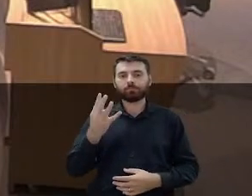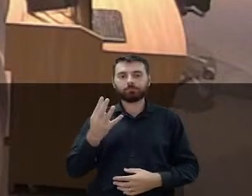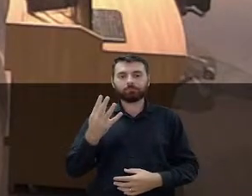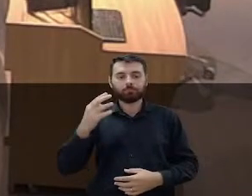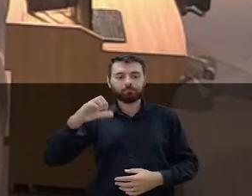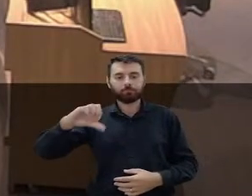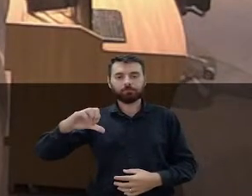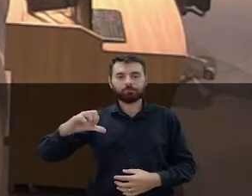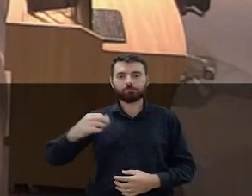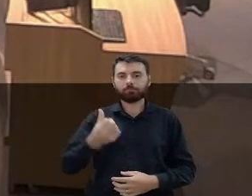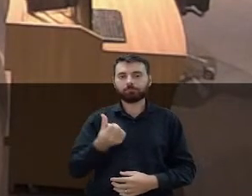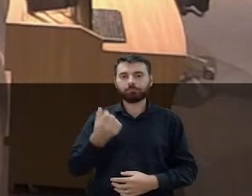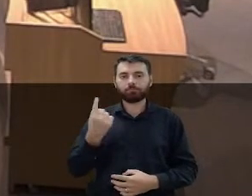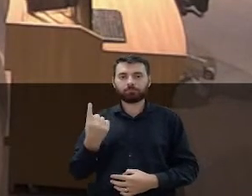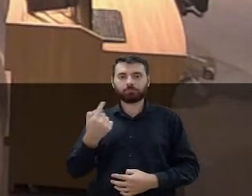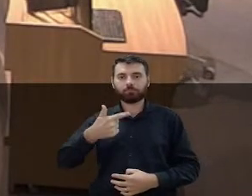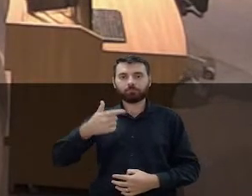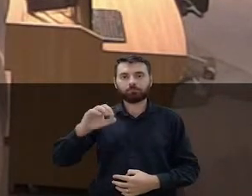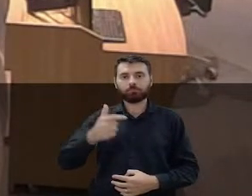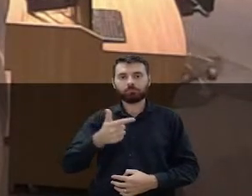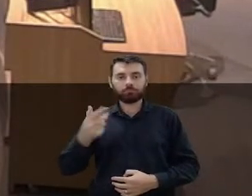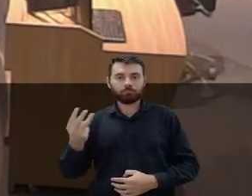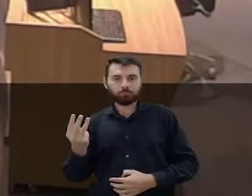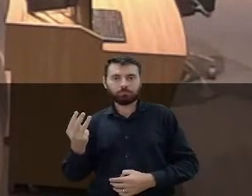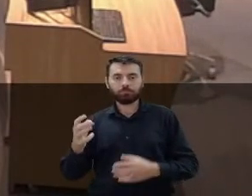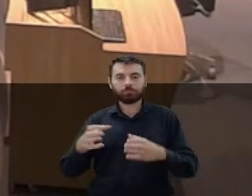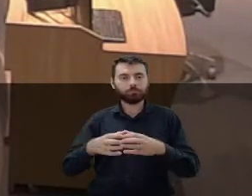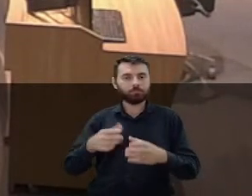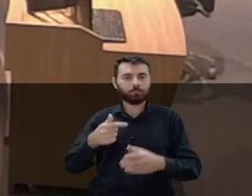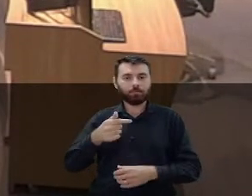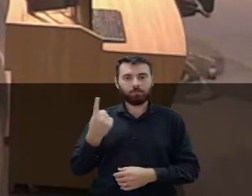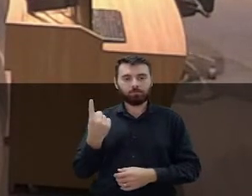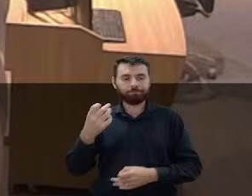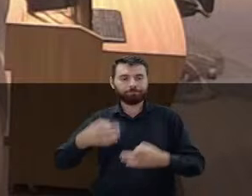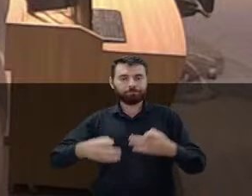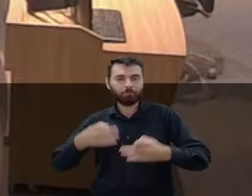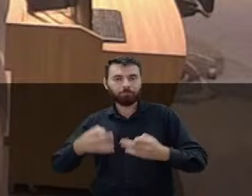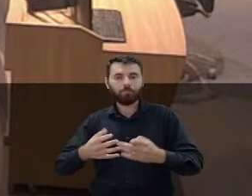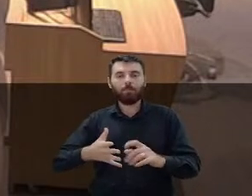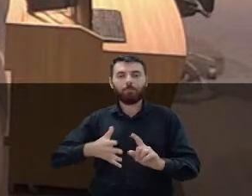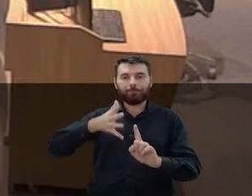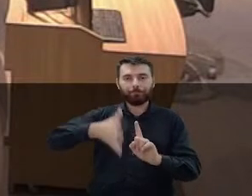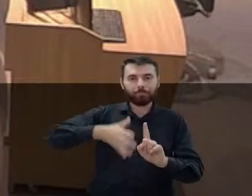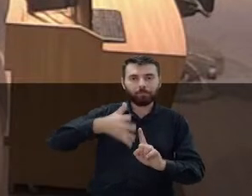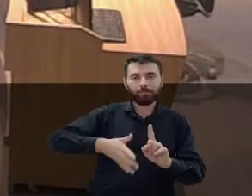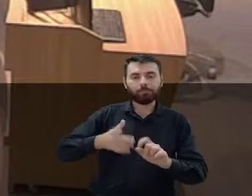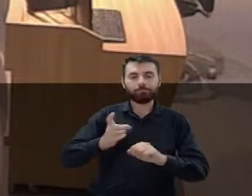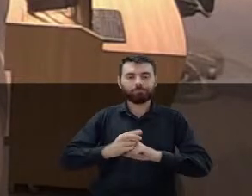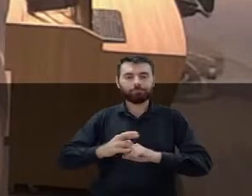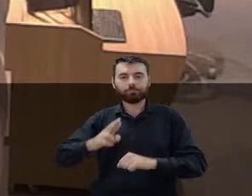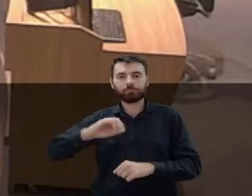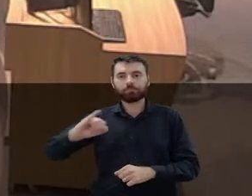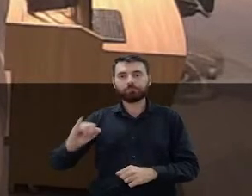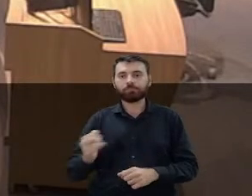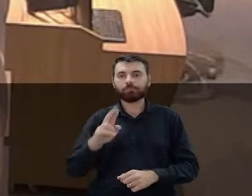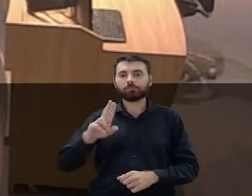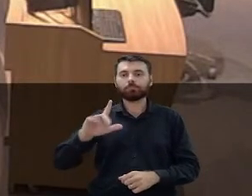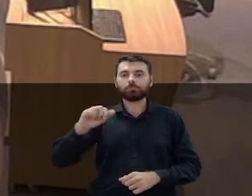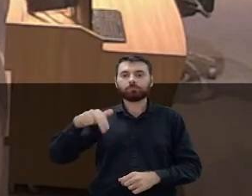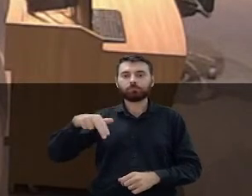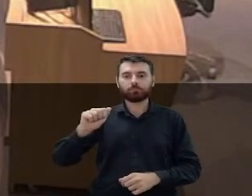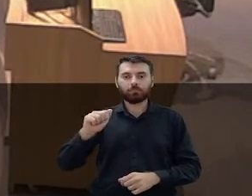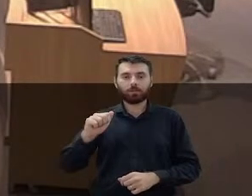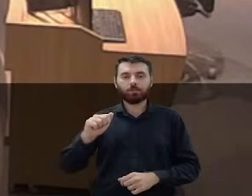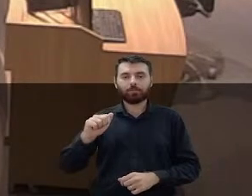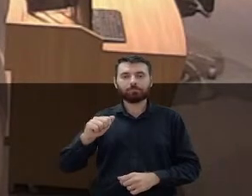24.549, dígito 61-2023, vara 71, inscrita para sustentação oral, doutora Juliana Miró, advogada